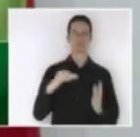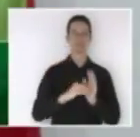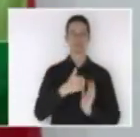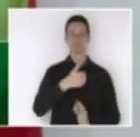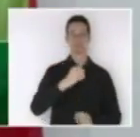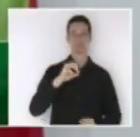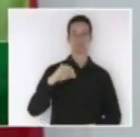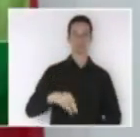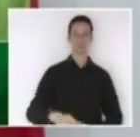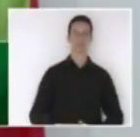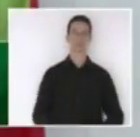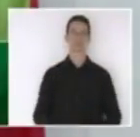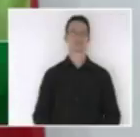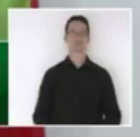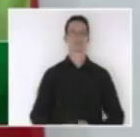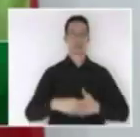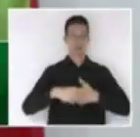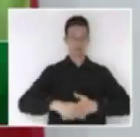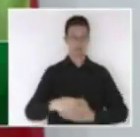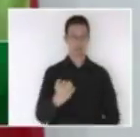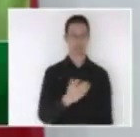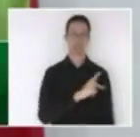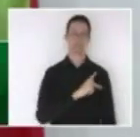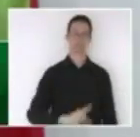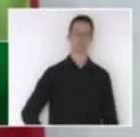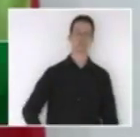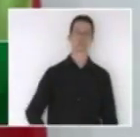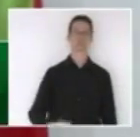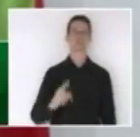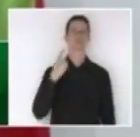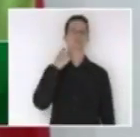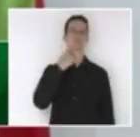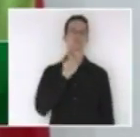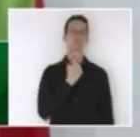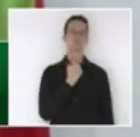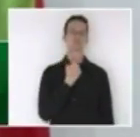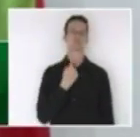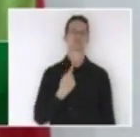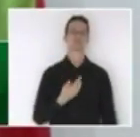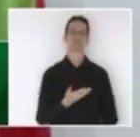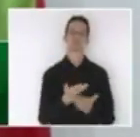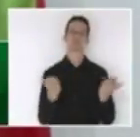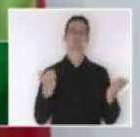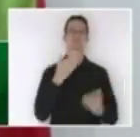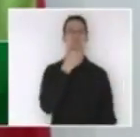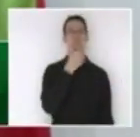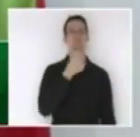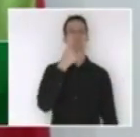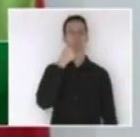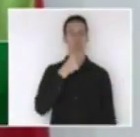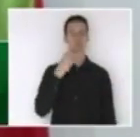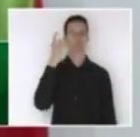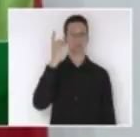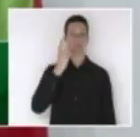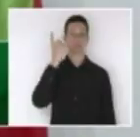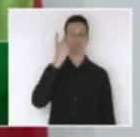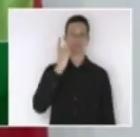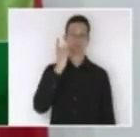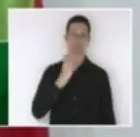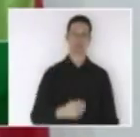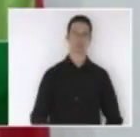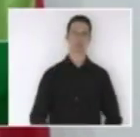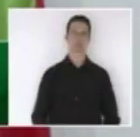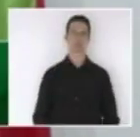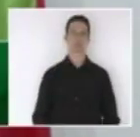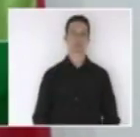saudação, senhor presidente, deputado Silvio, aos senhores deputados, aos senhores deputadas. Eu também